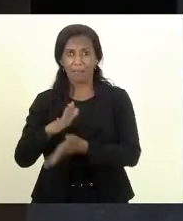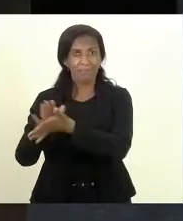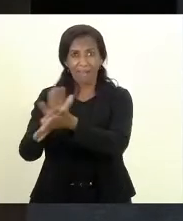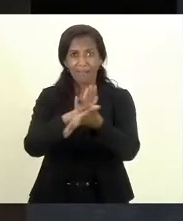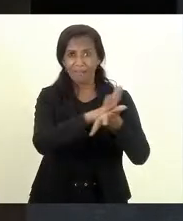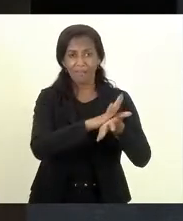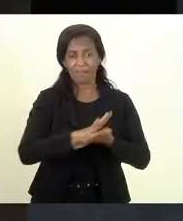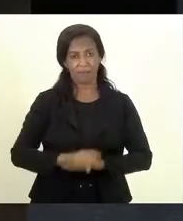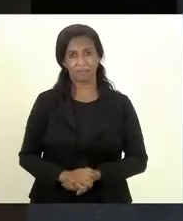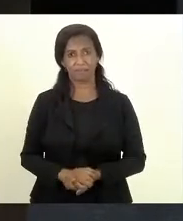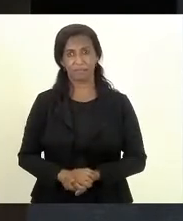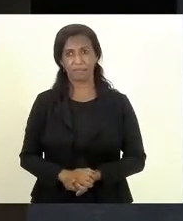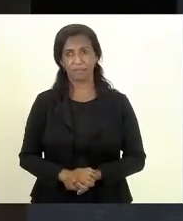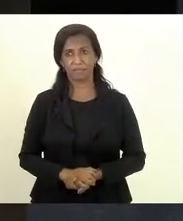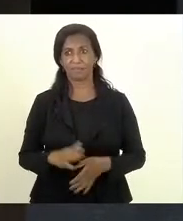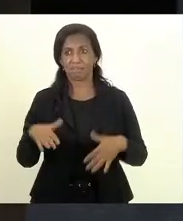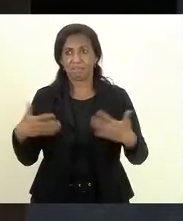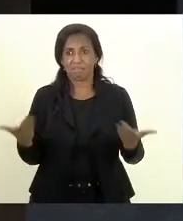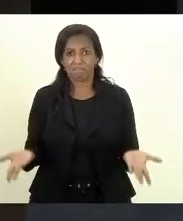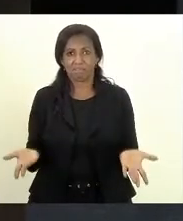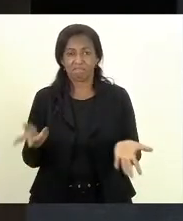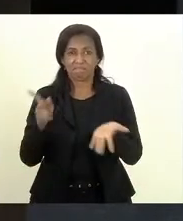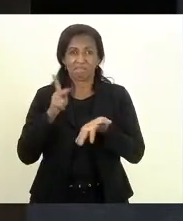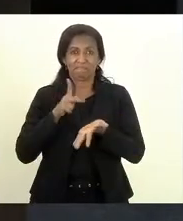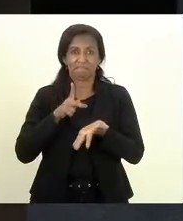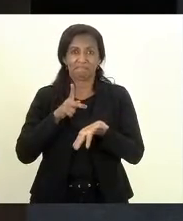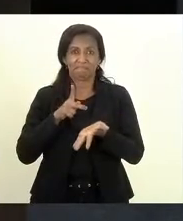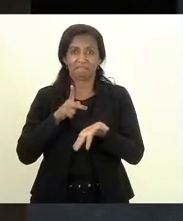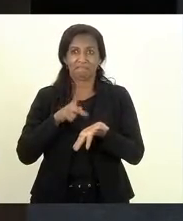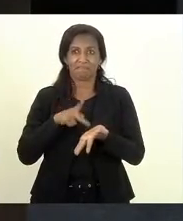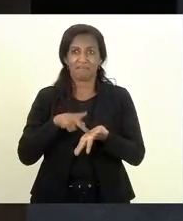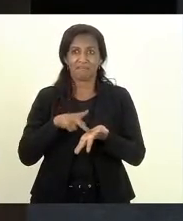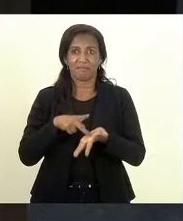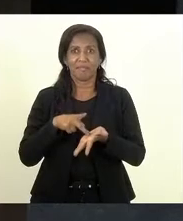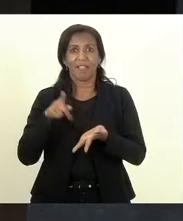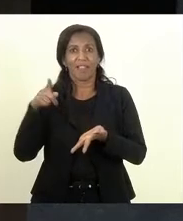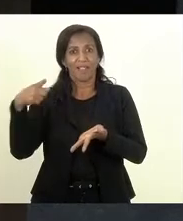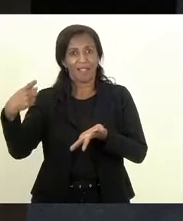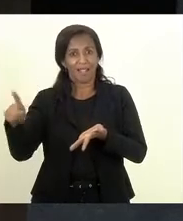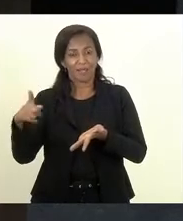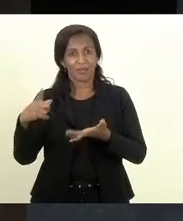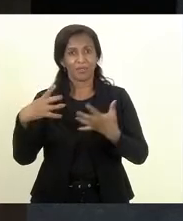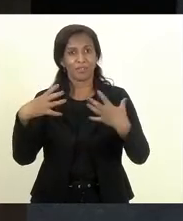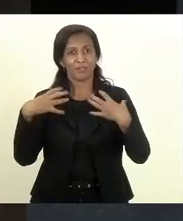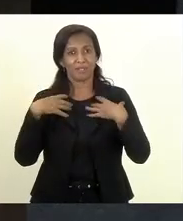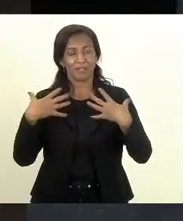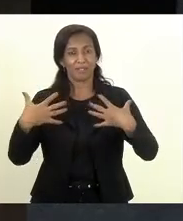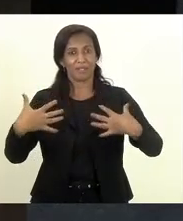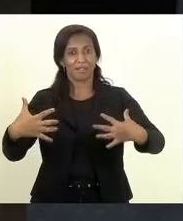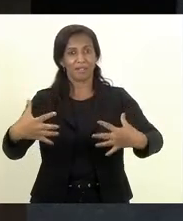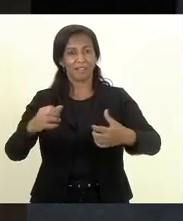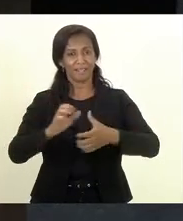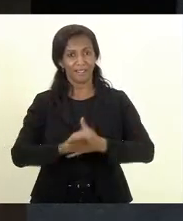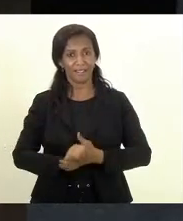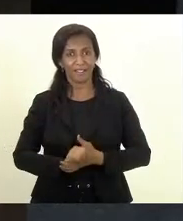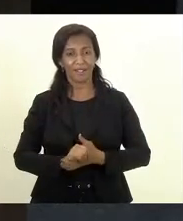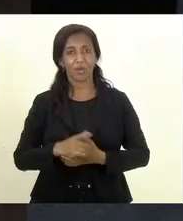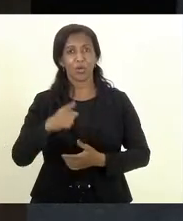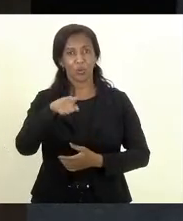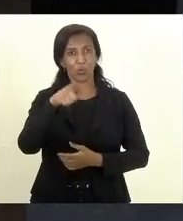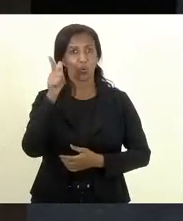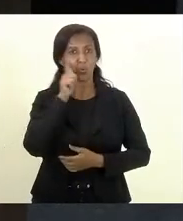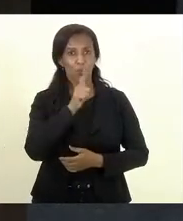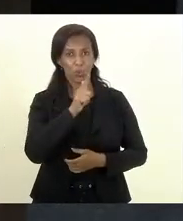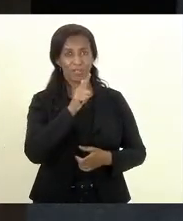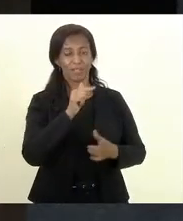disso. Então, realmente, as suas vibrações, deputado Márcio Pacheco, que o senhor adquiriu através da